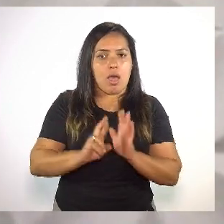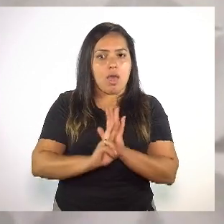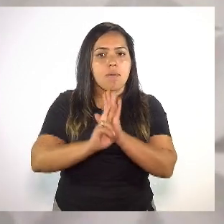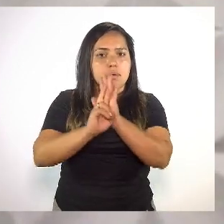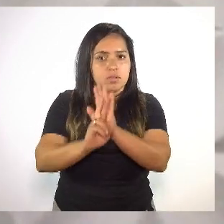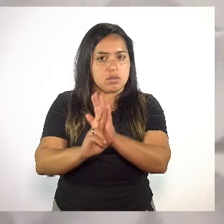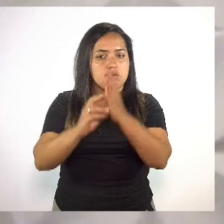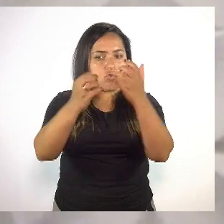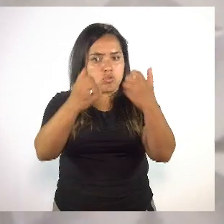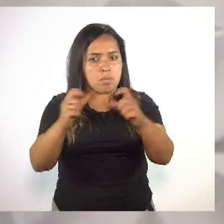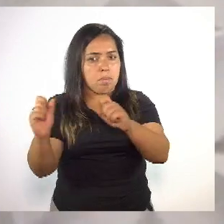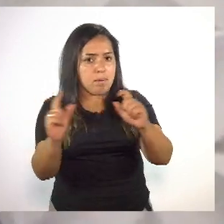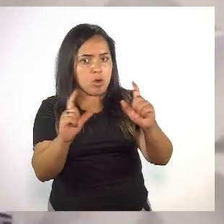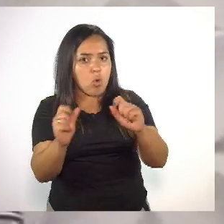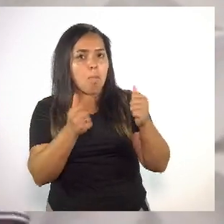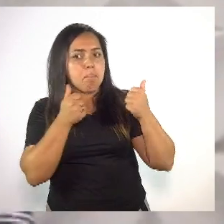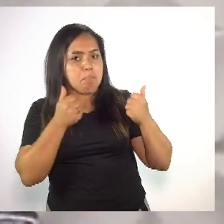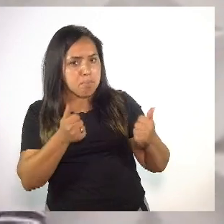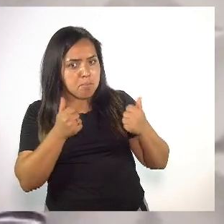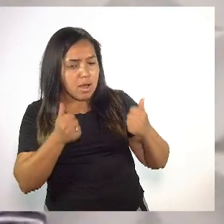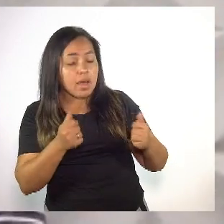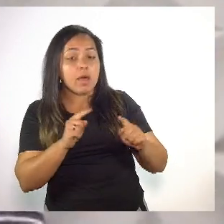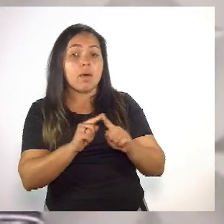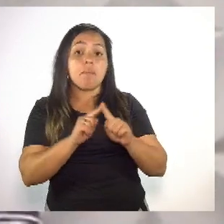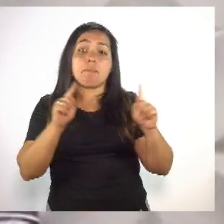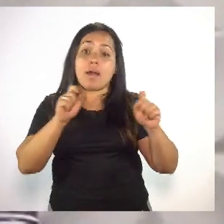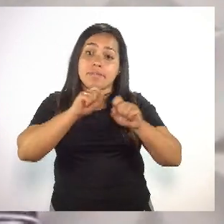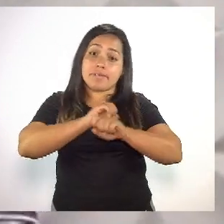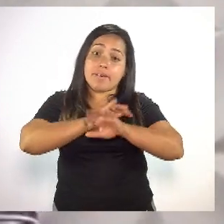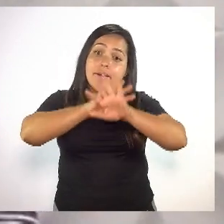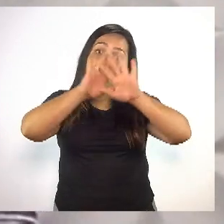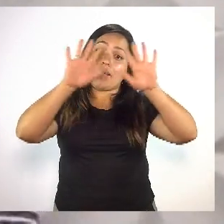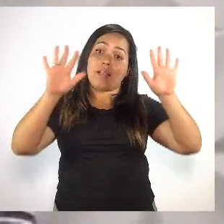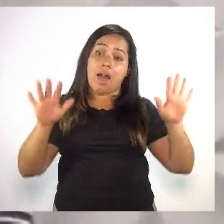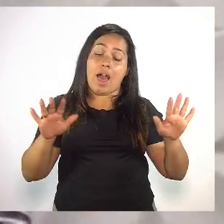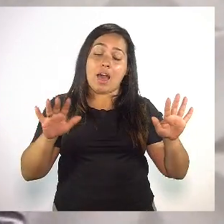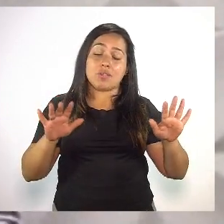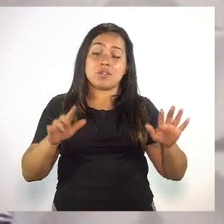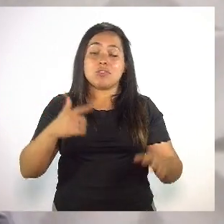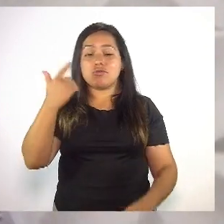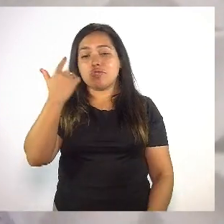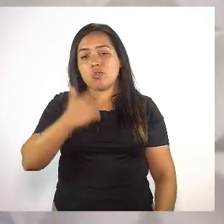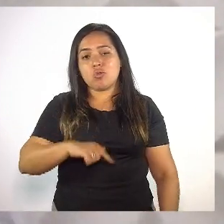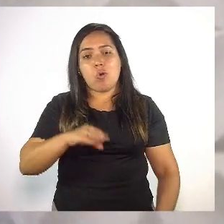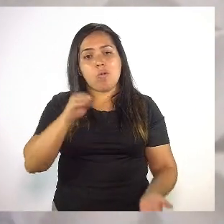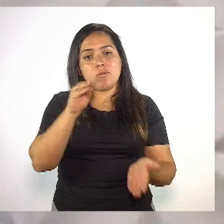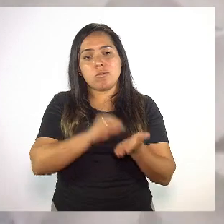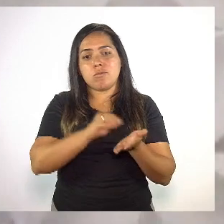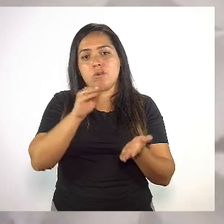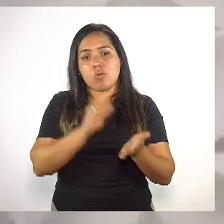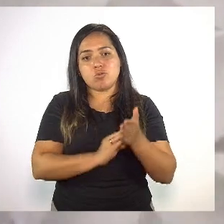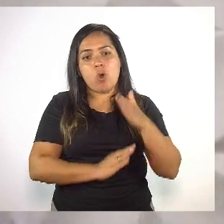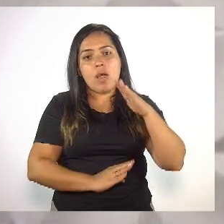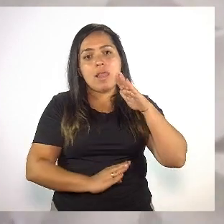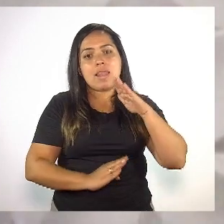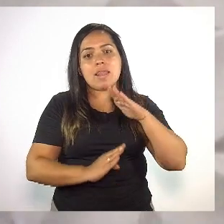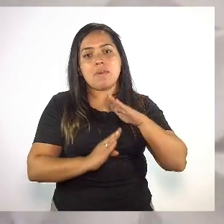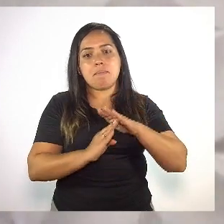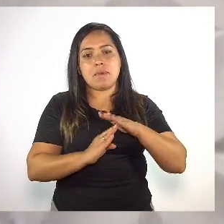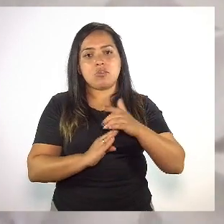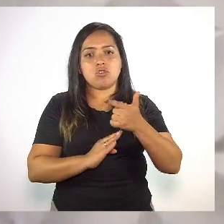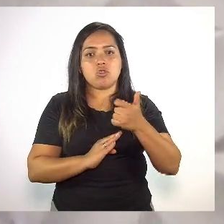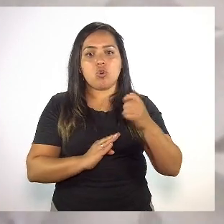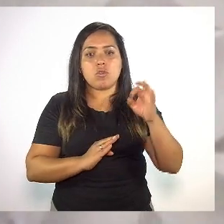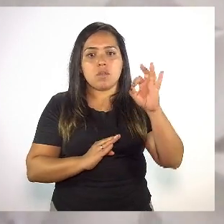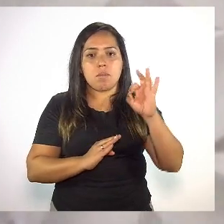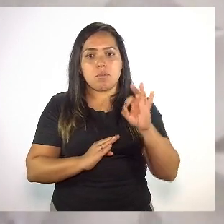representante, o fato é que ficou claro que deixamos de cumprir o limite estabelecido de